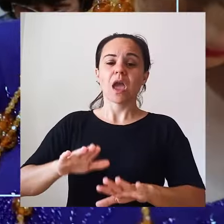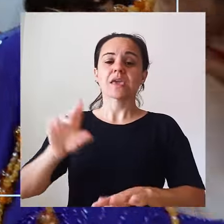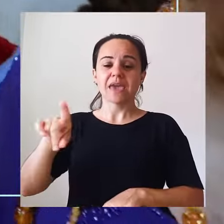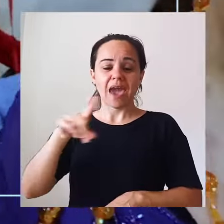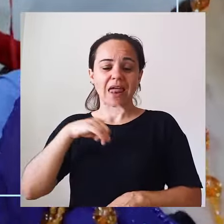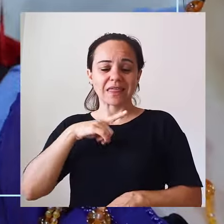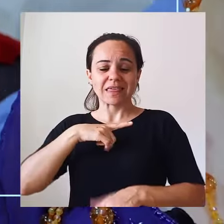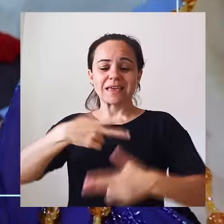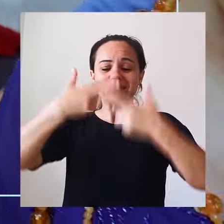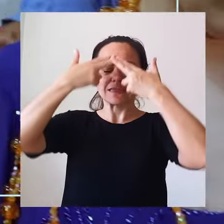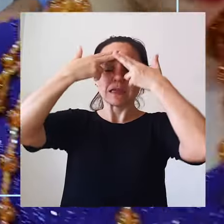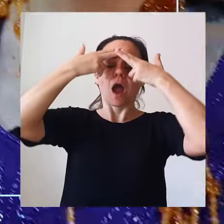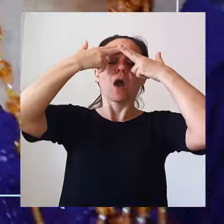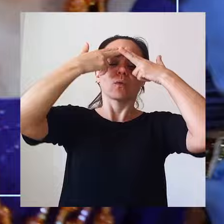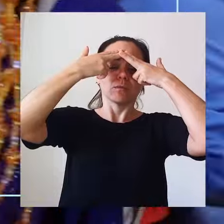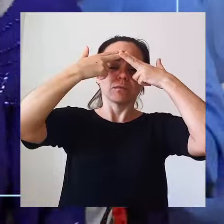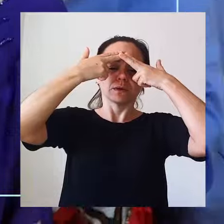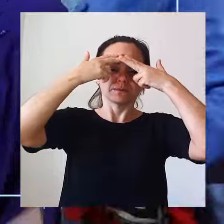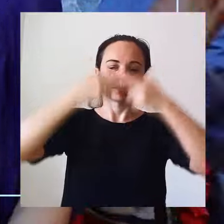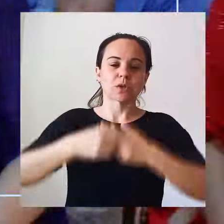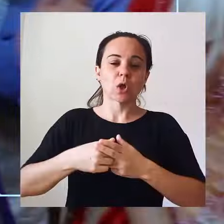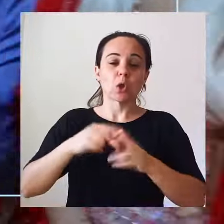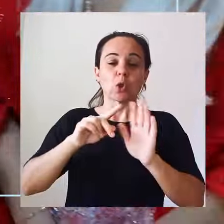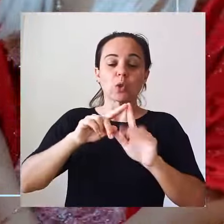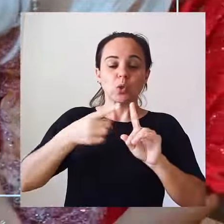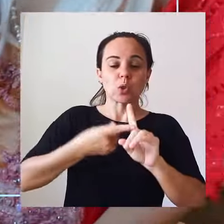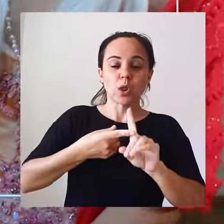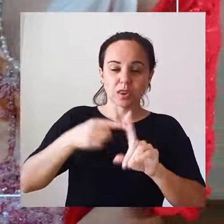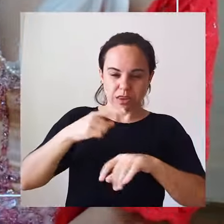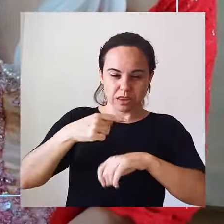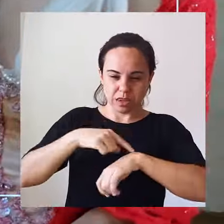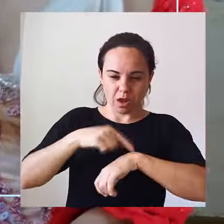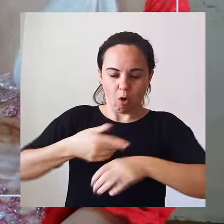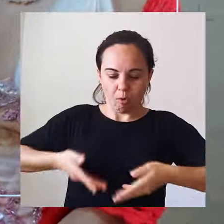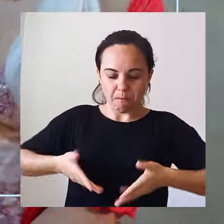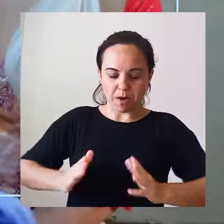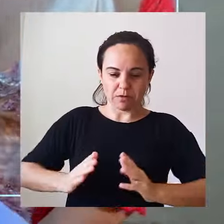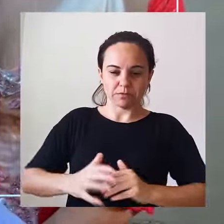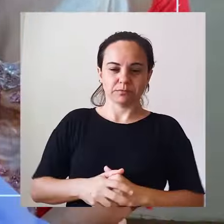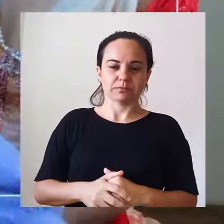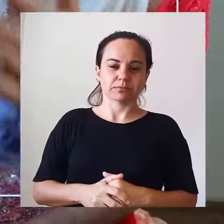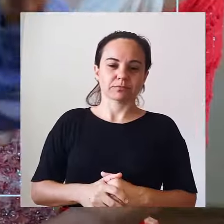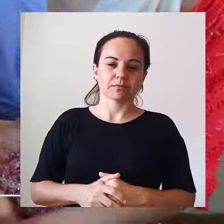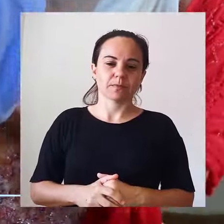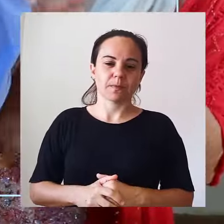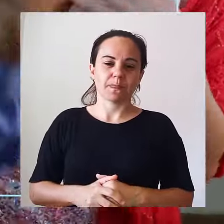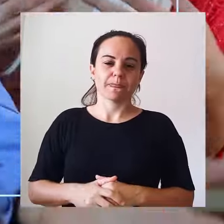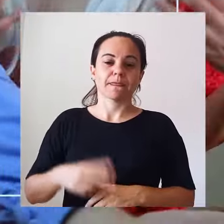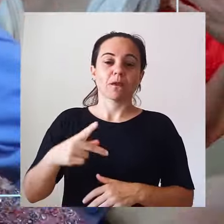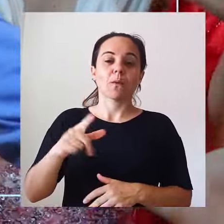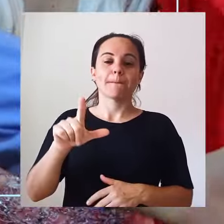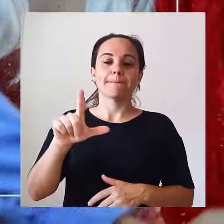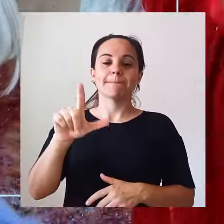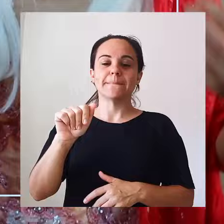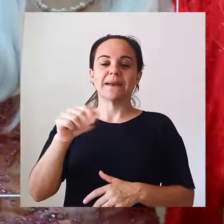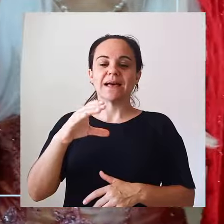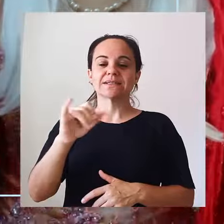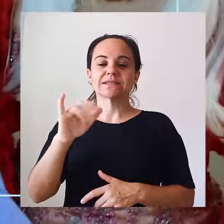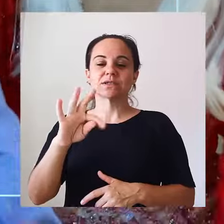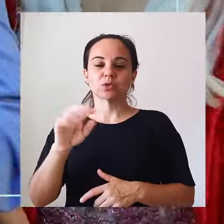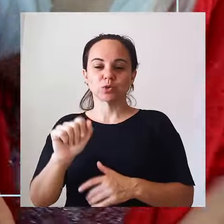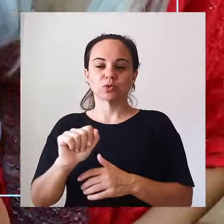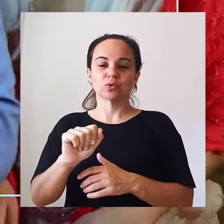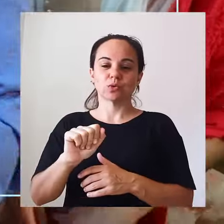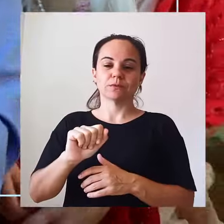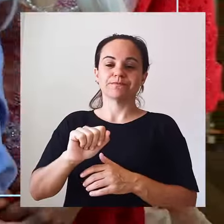Trauma do par. O Plácido beijou Jovinete atrás da